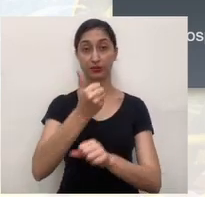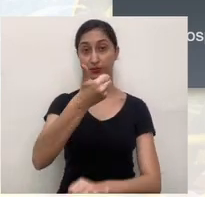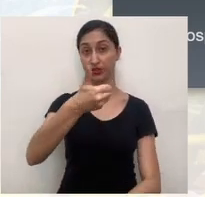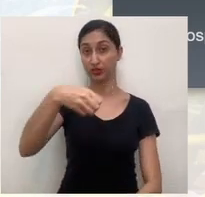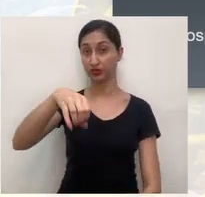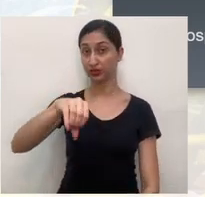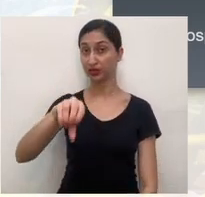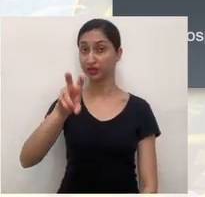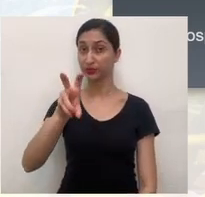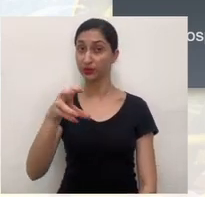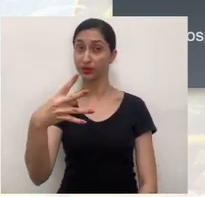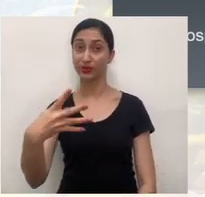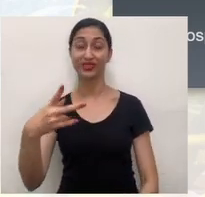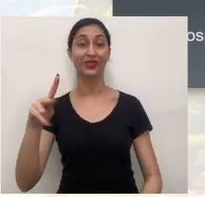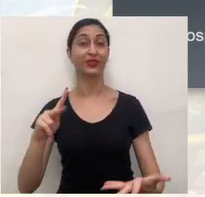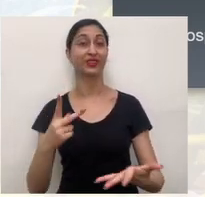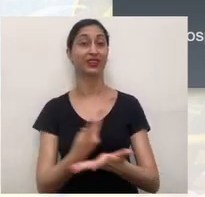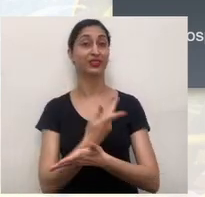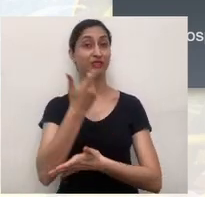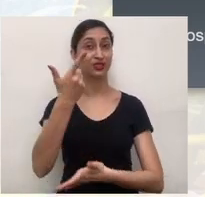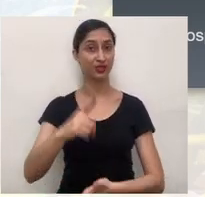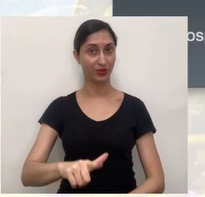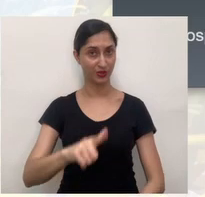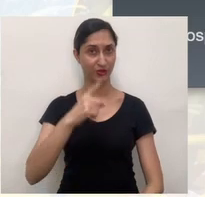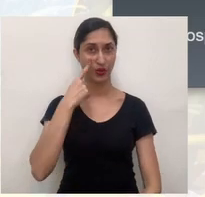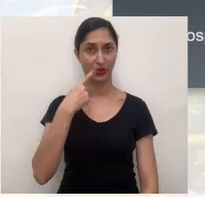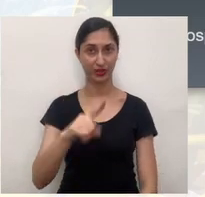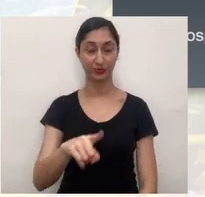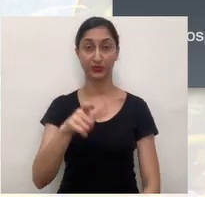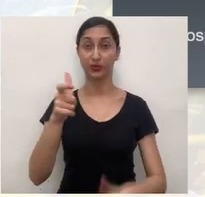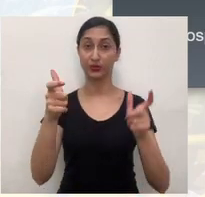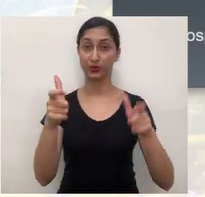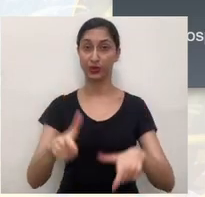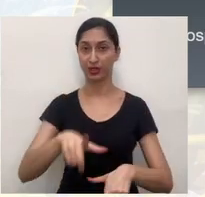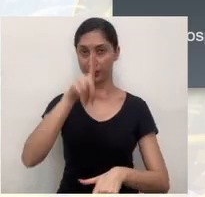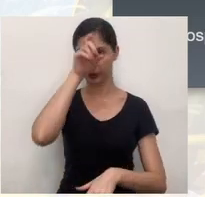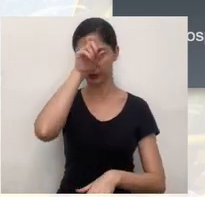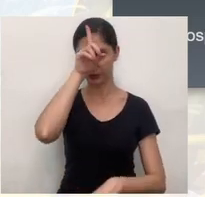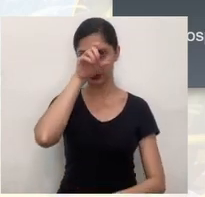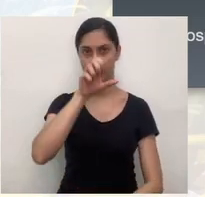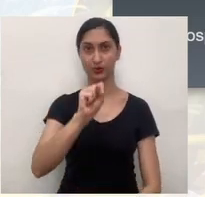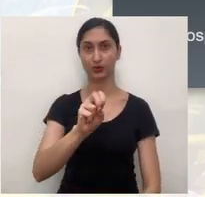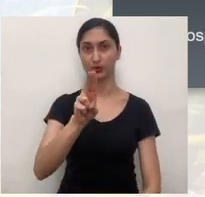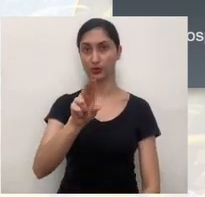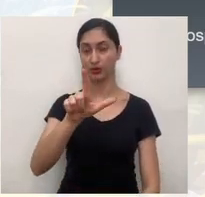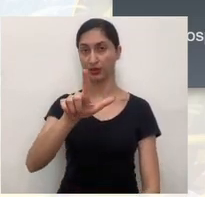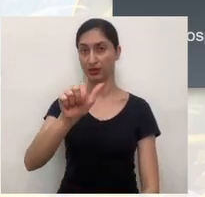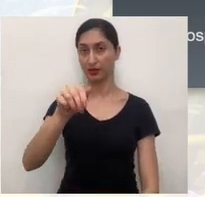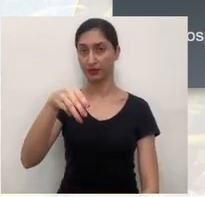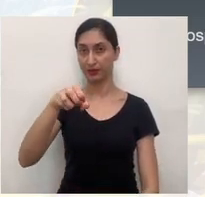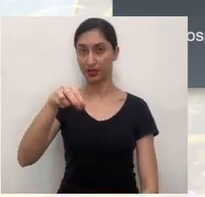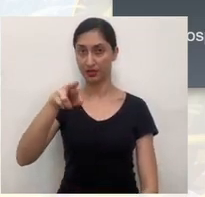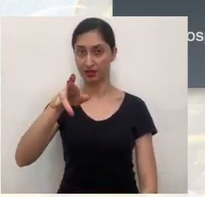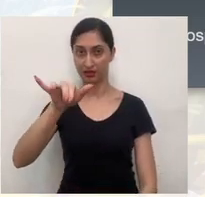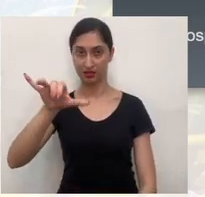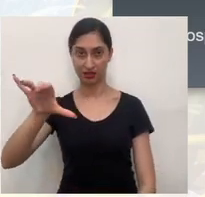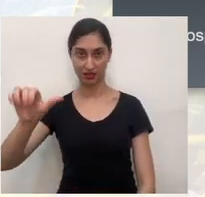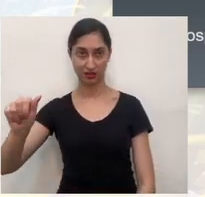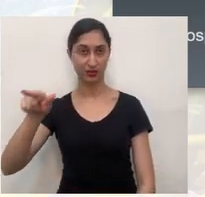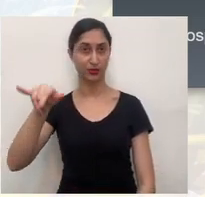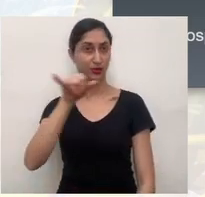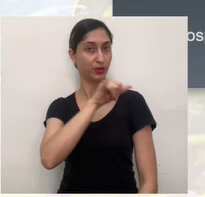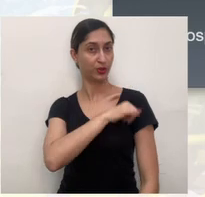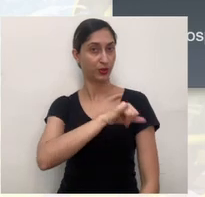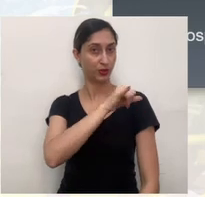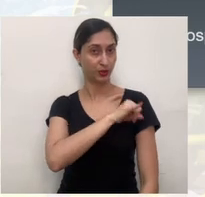situação bastante semelhante, um empedrado, isso é o Hospital Sul América, lá da Lagoa, no Rio de Janeiro,